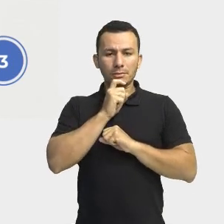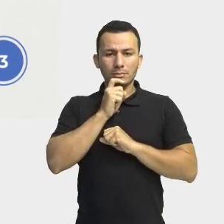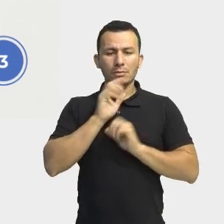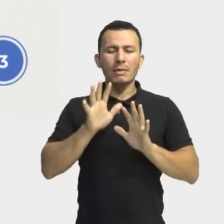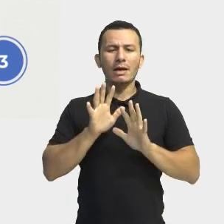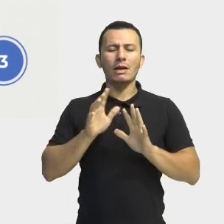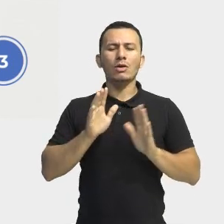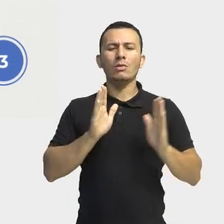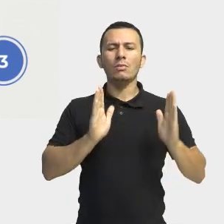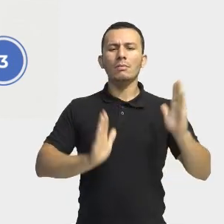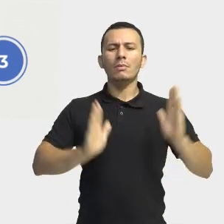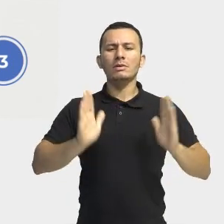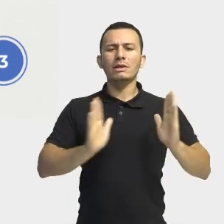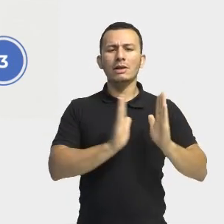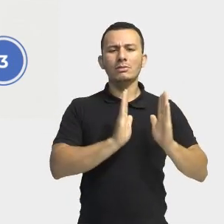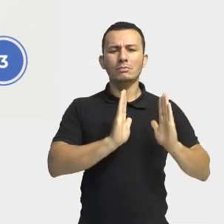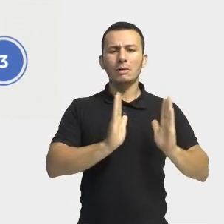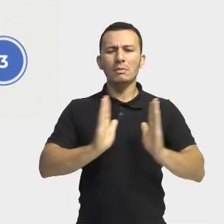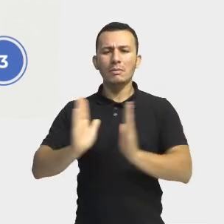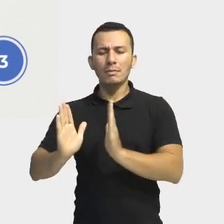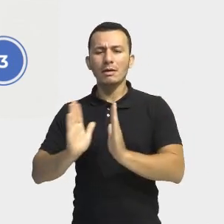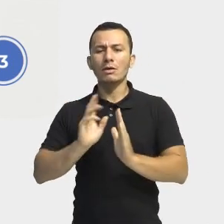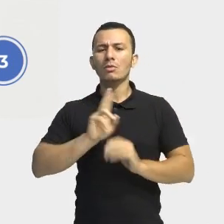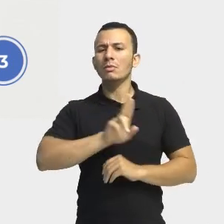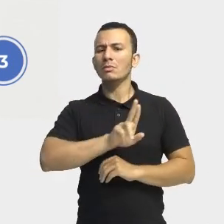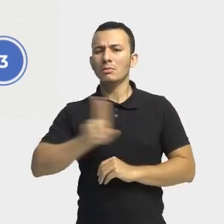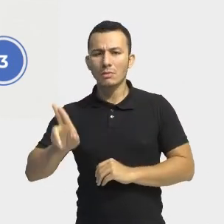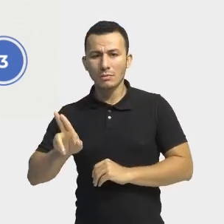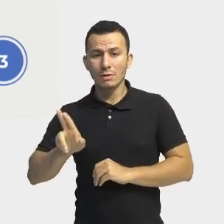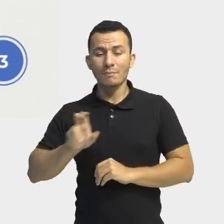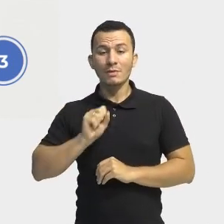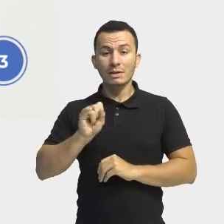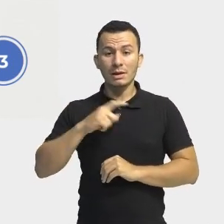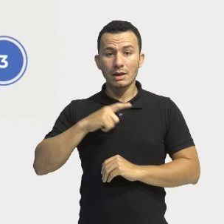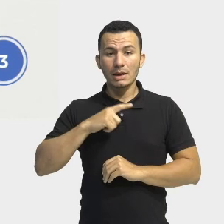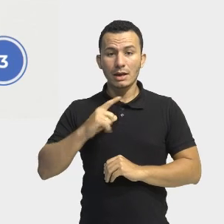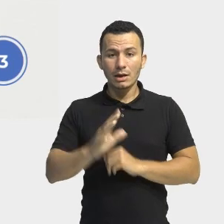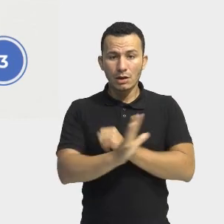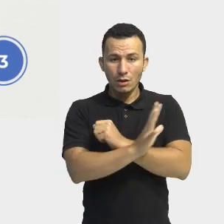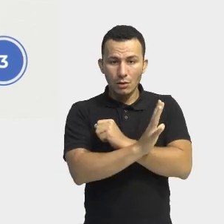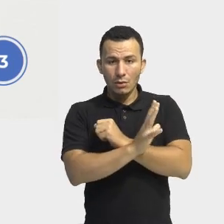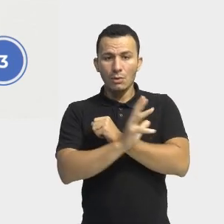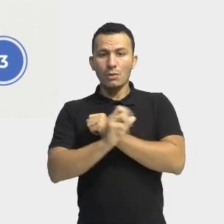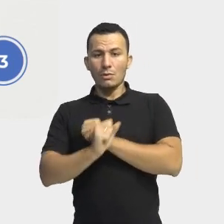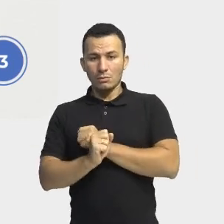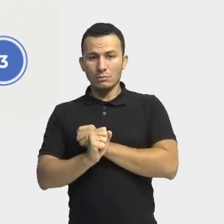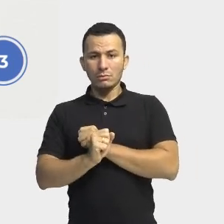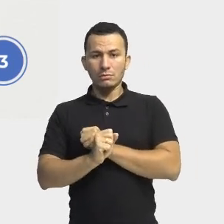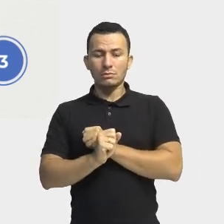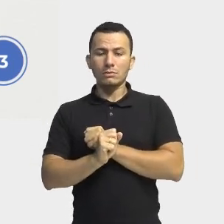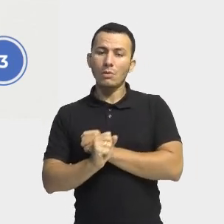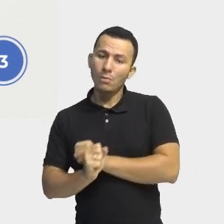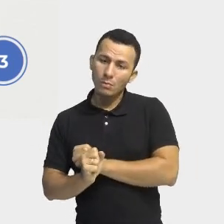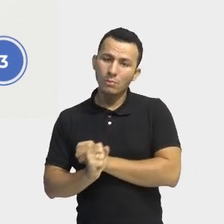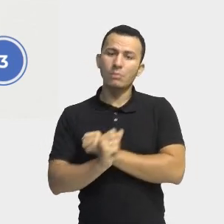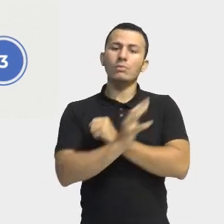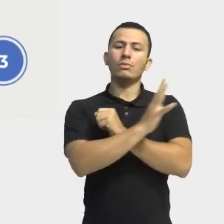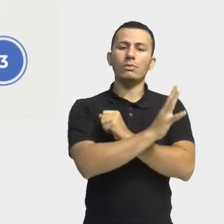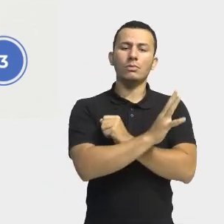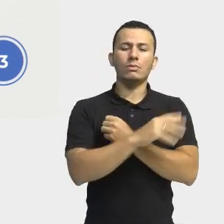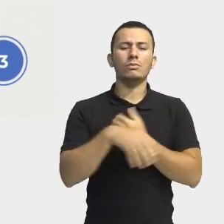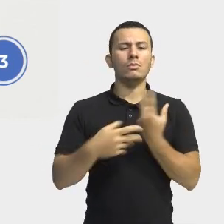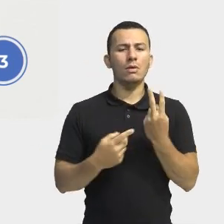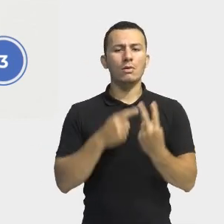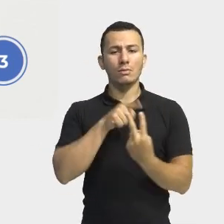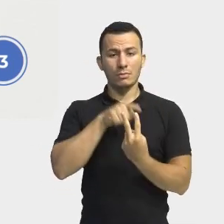de processo é esse? Se está absorvendo, a gente tem que analisar se é um processo exotérmico ou se